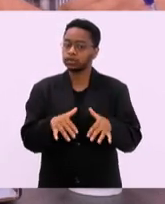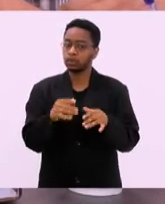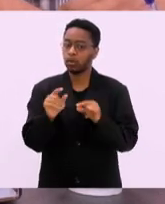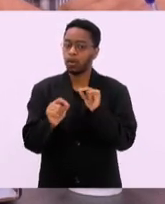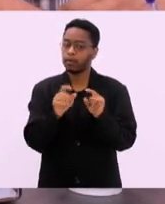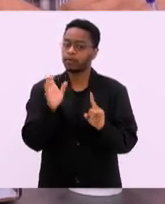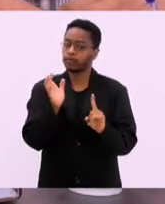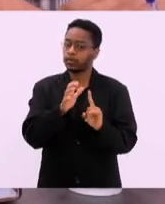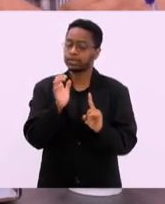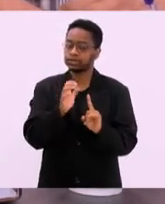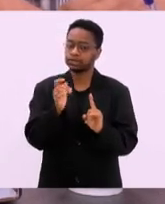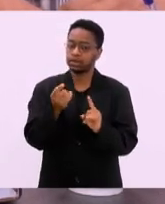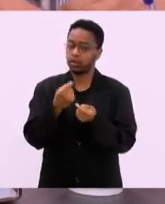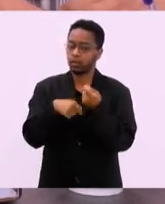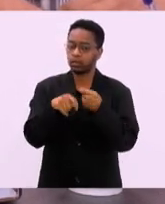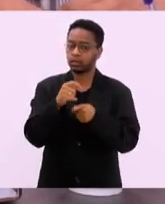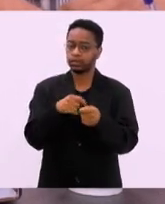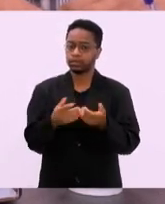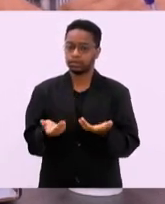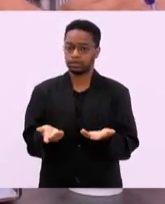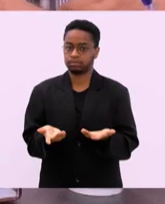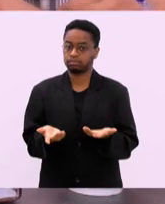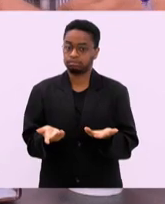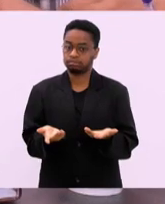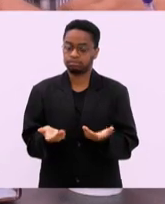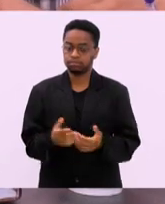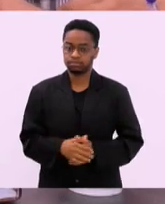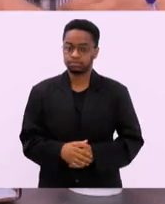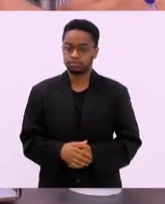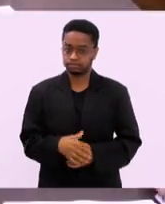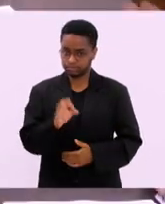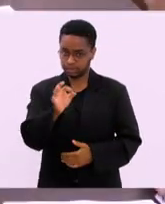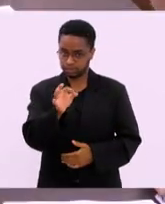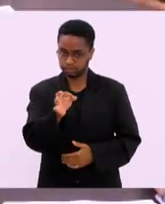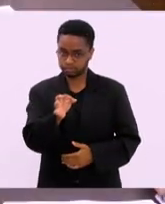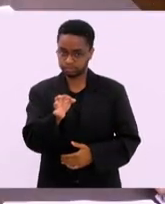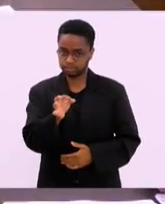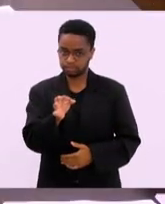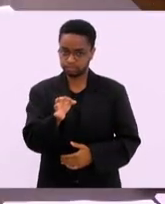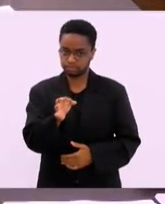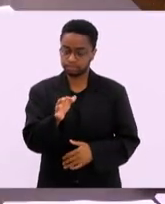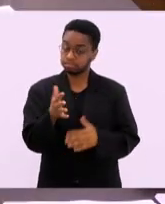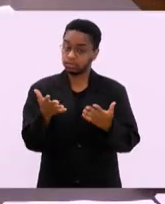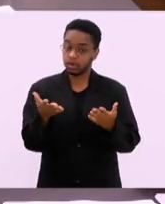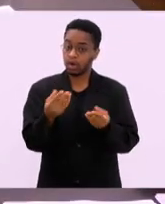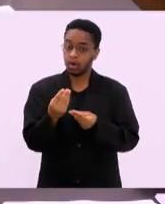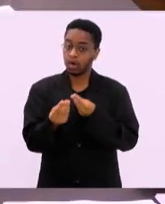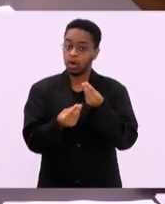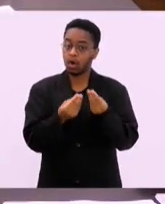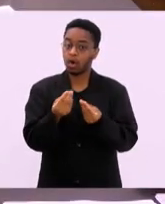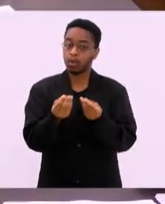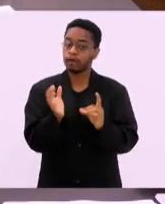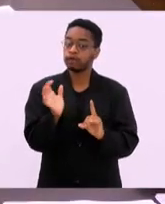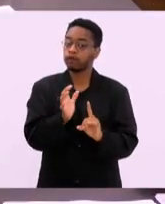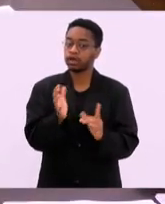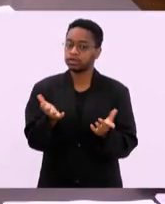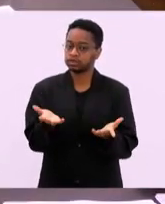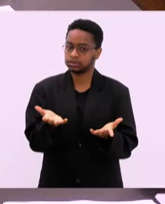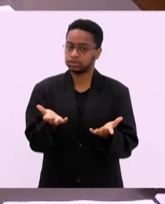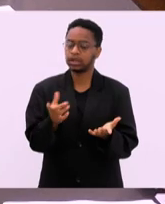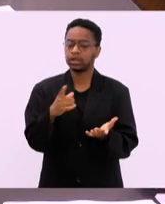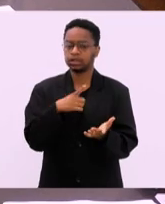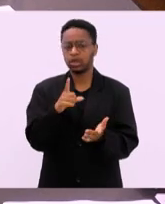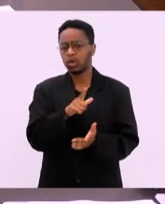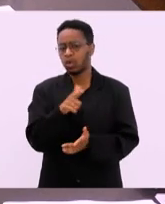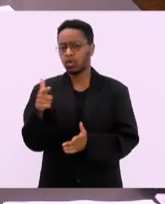deputado Serginho, doutor Serginho. Não teria? Qual vai ser o impacto disso? Nós já deliberamos inúmeros